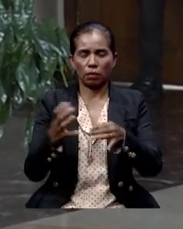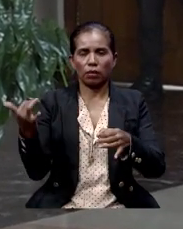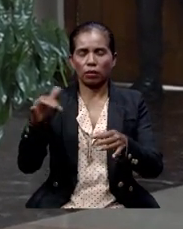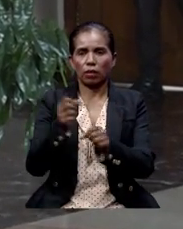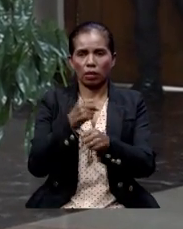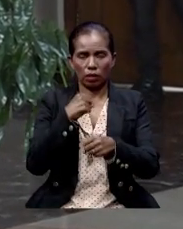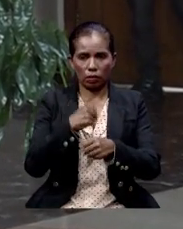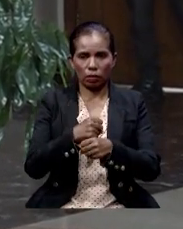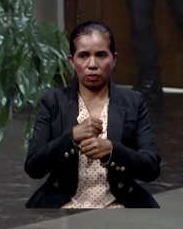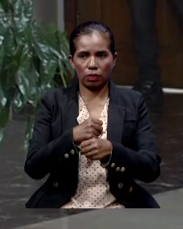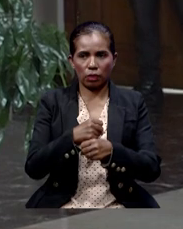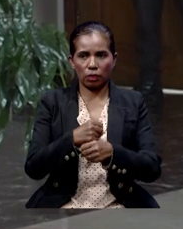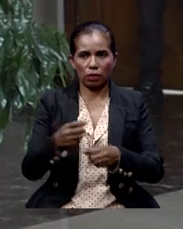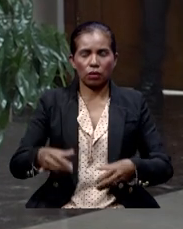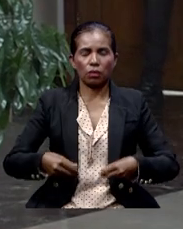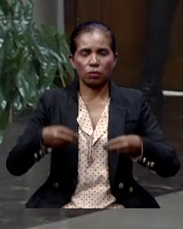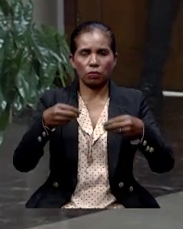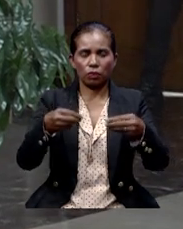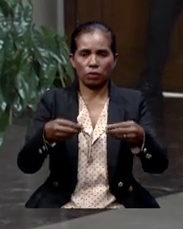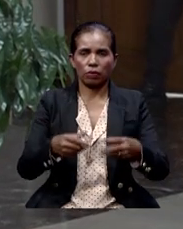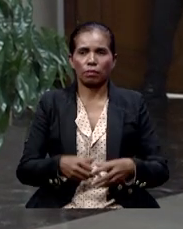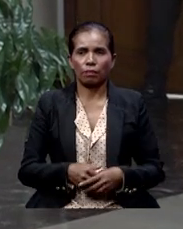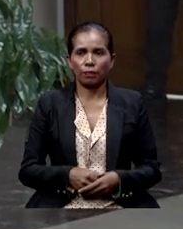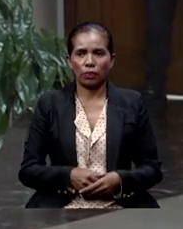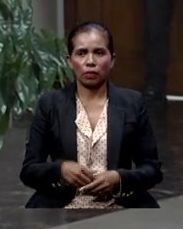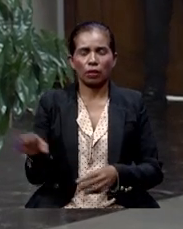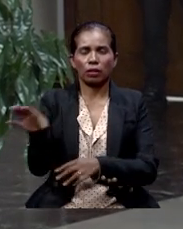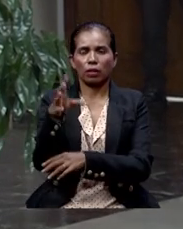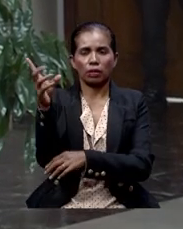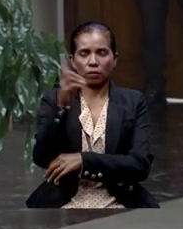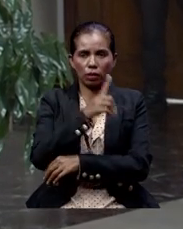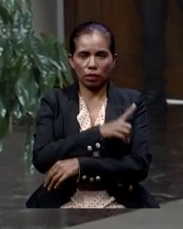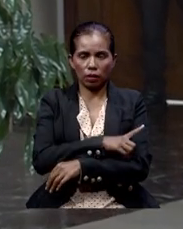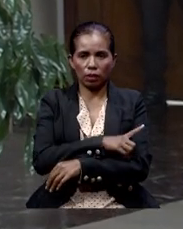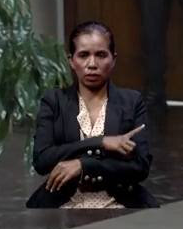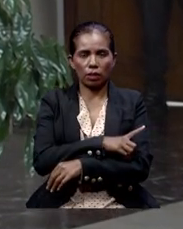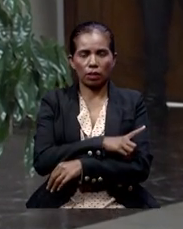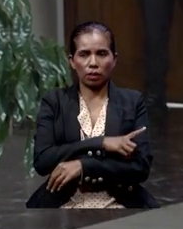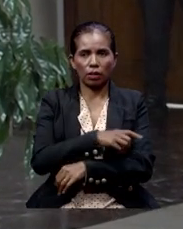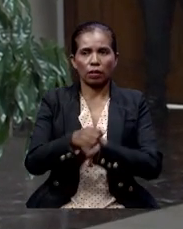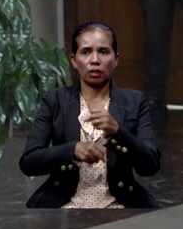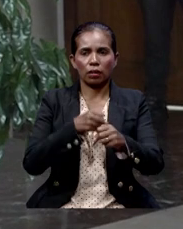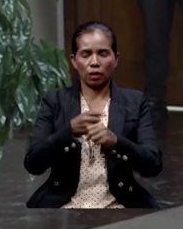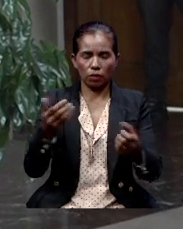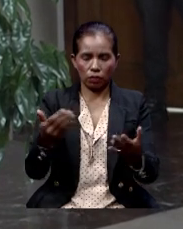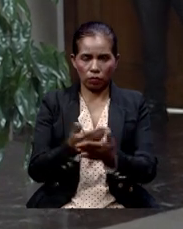halo, oferece durante Natal, ho, tinan fone inian.